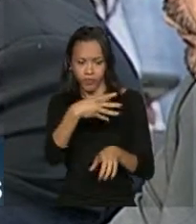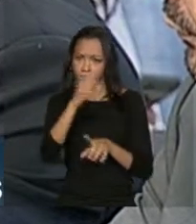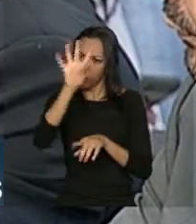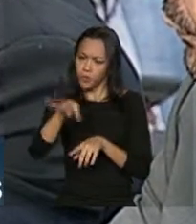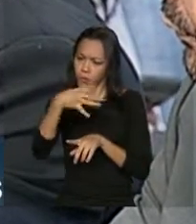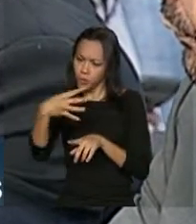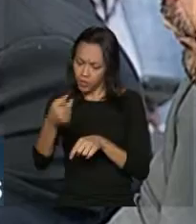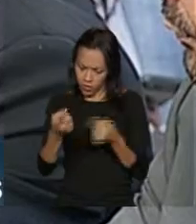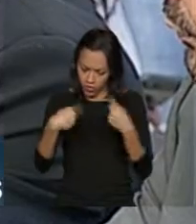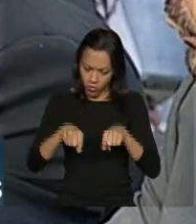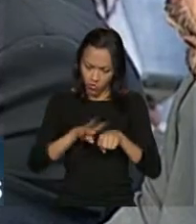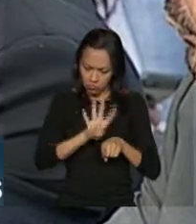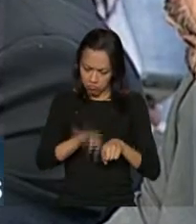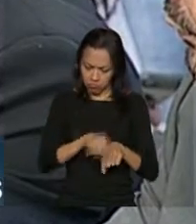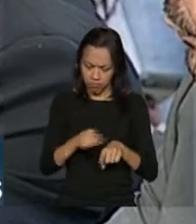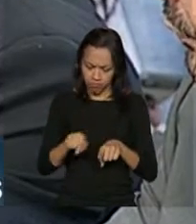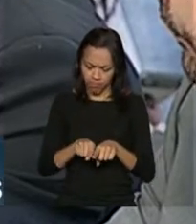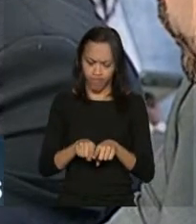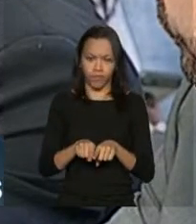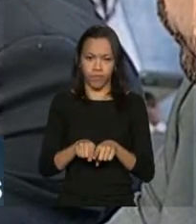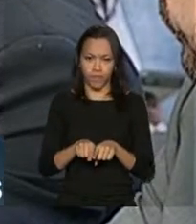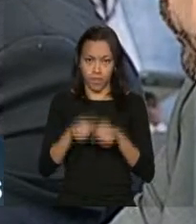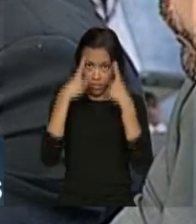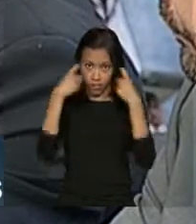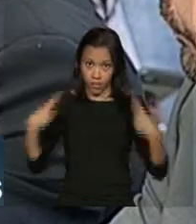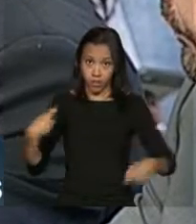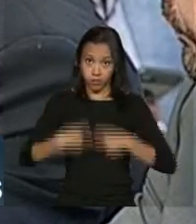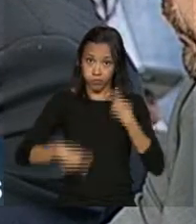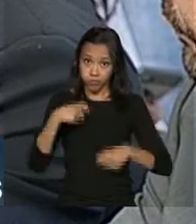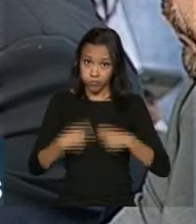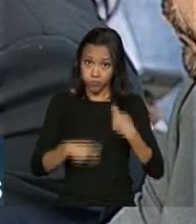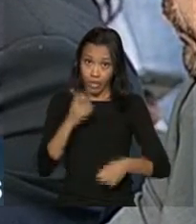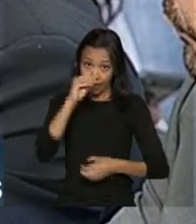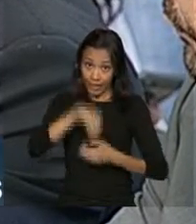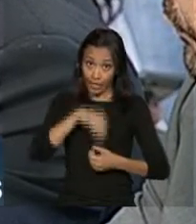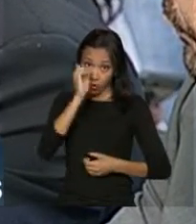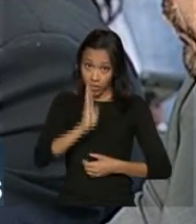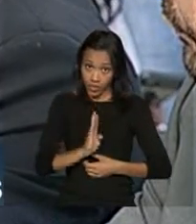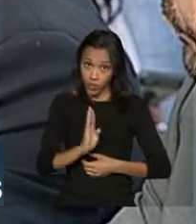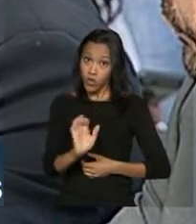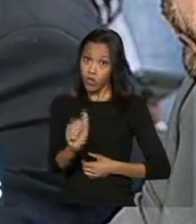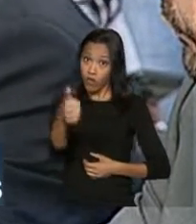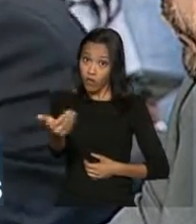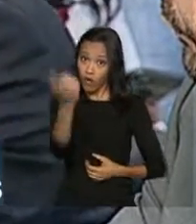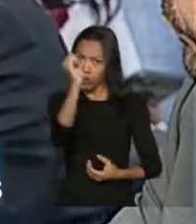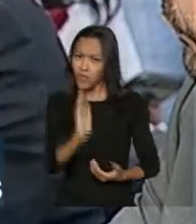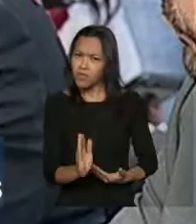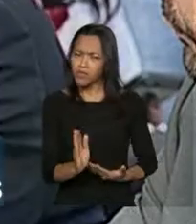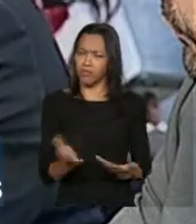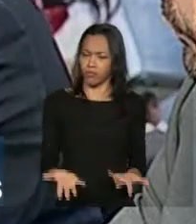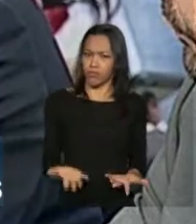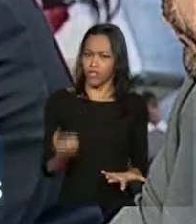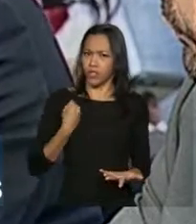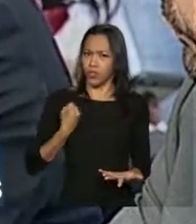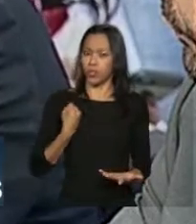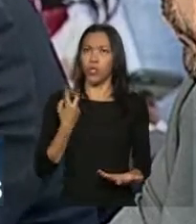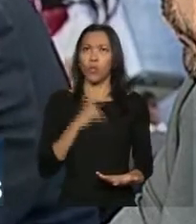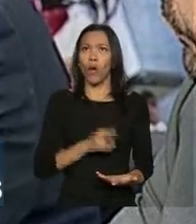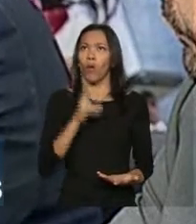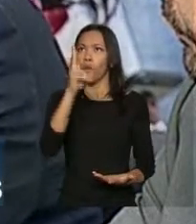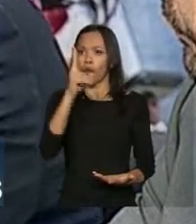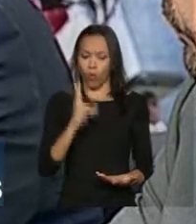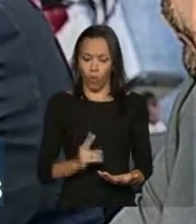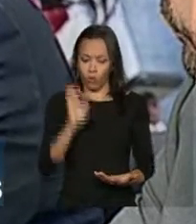Fala assim, vítima de tráfico de pessoas. Fala, exploração sexual, interno ou internacional. E esse número coincide com a de